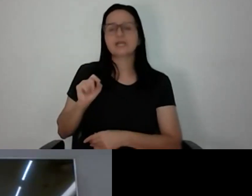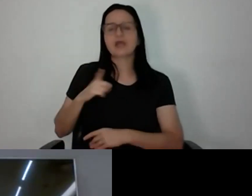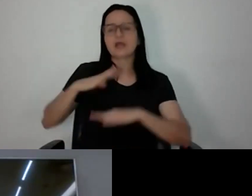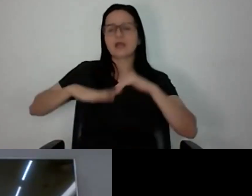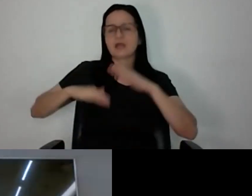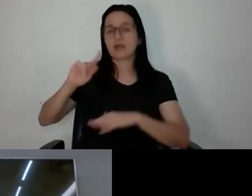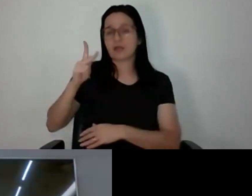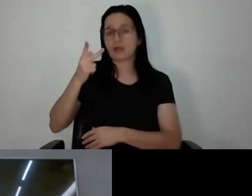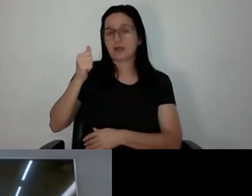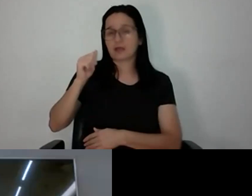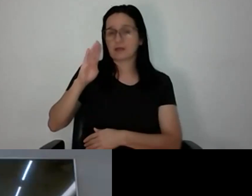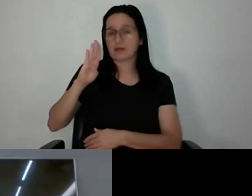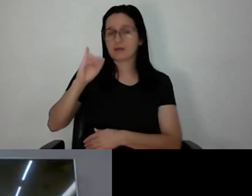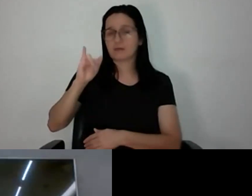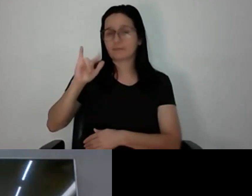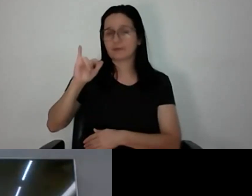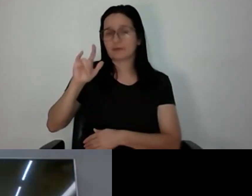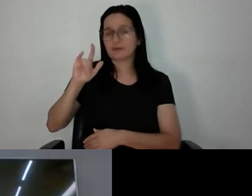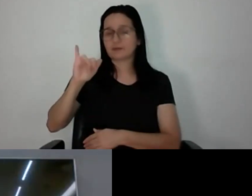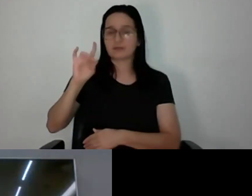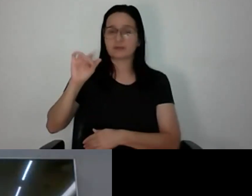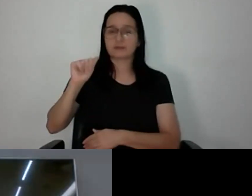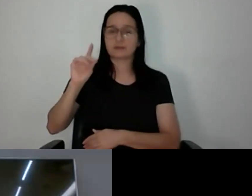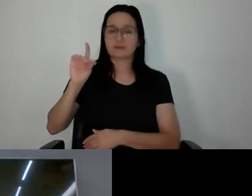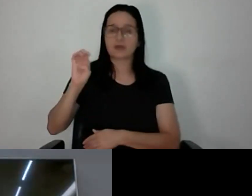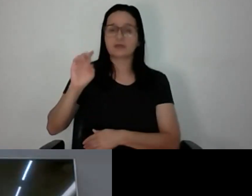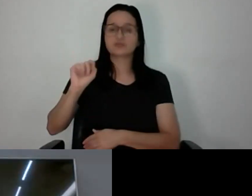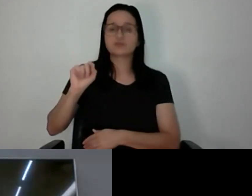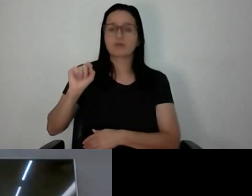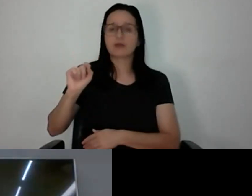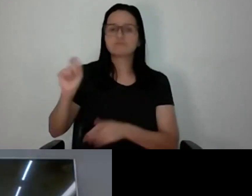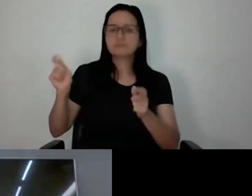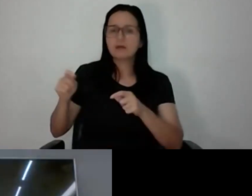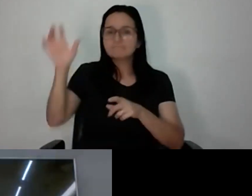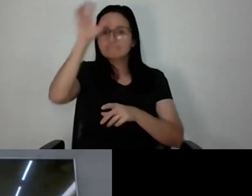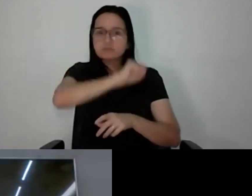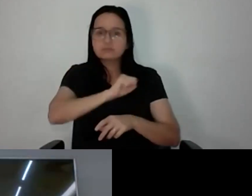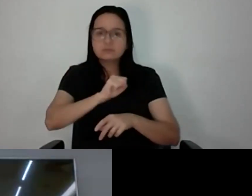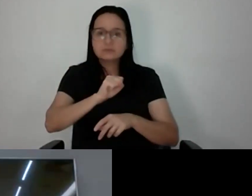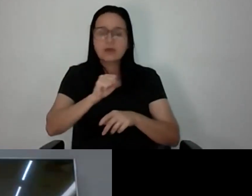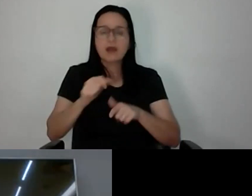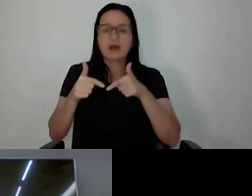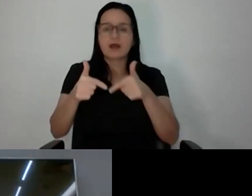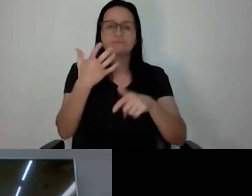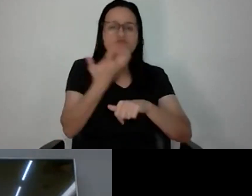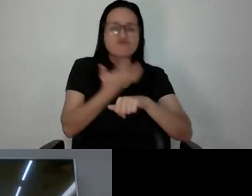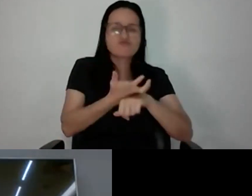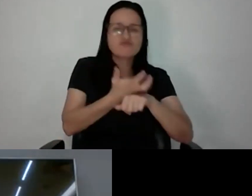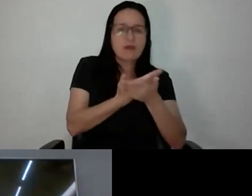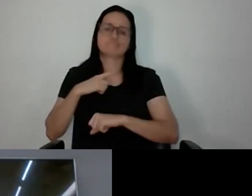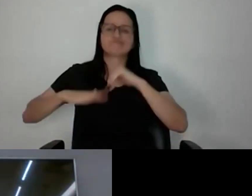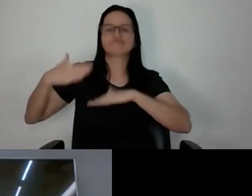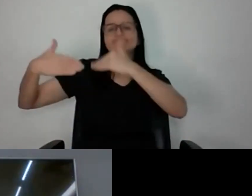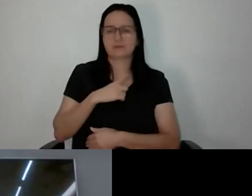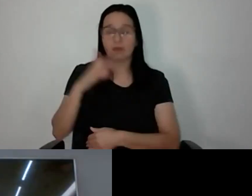mais de aplicação imediata da matéria que a gente aprende em sala de aula, né, as aplicações técnicas, a gente